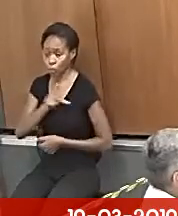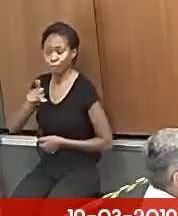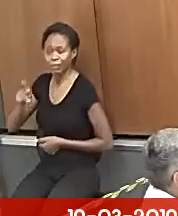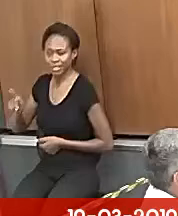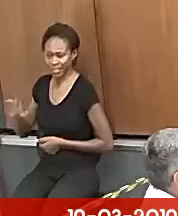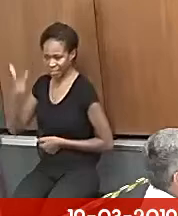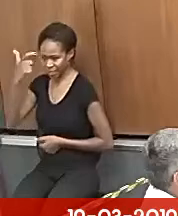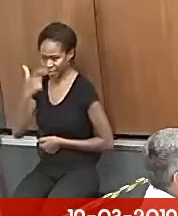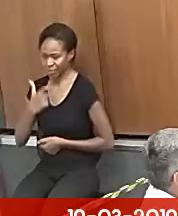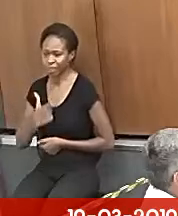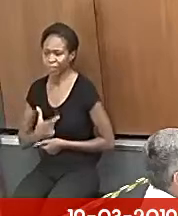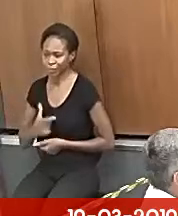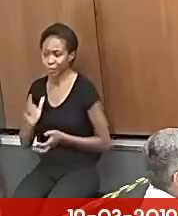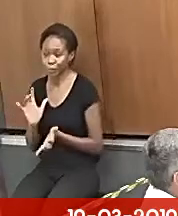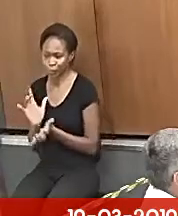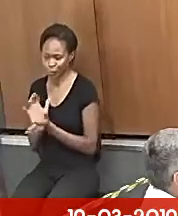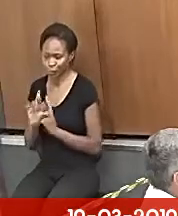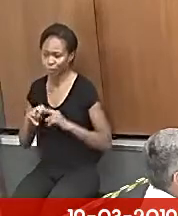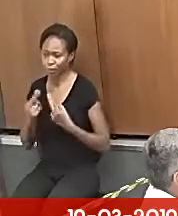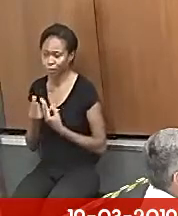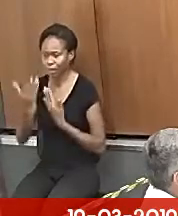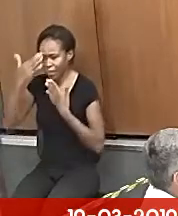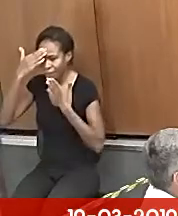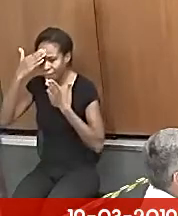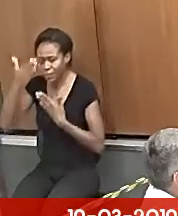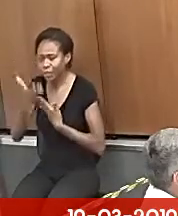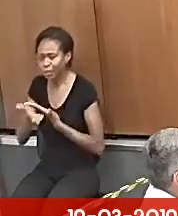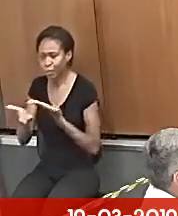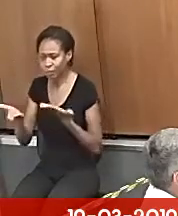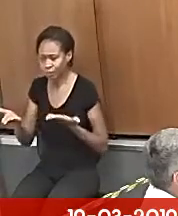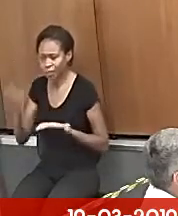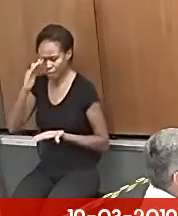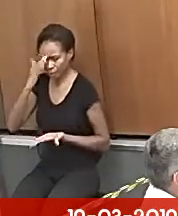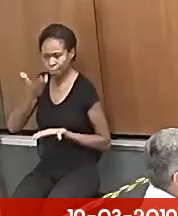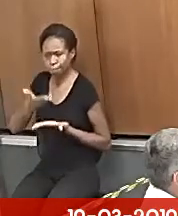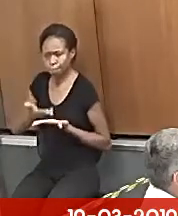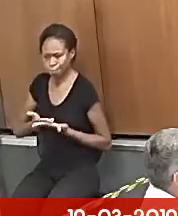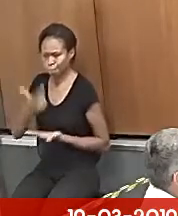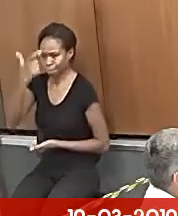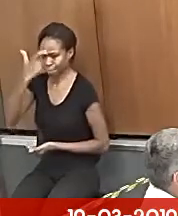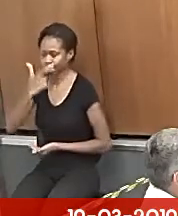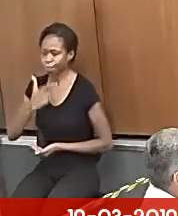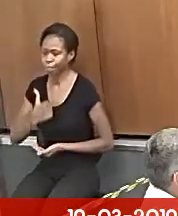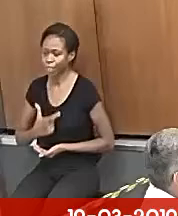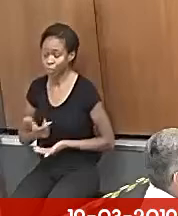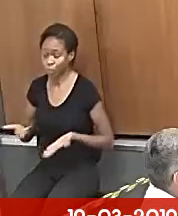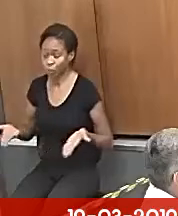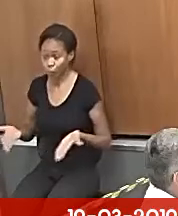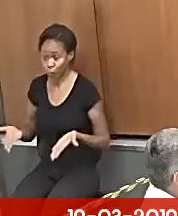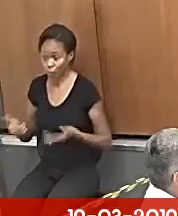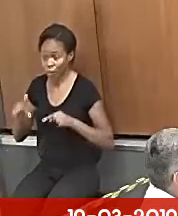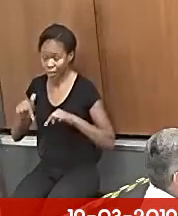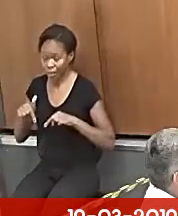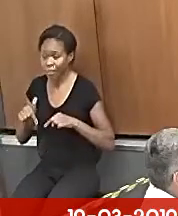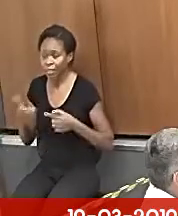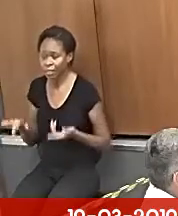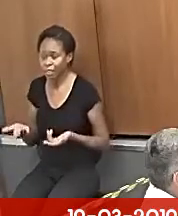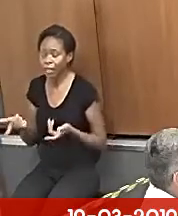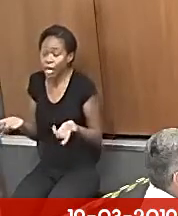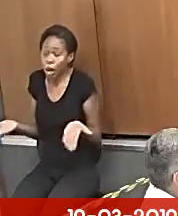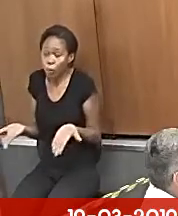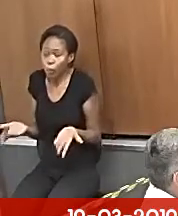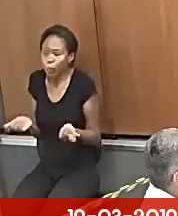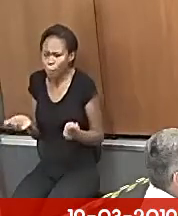comissão quero aqui agradecer muito carinho a confiança que foi depositada aqui nessa presidência para que a gente possa agora